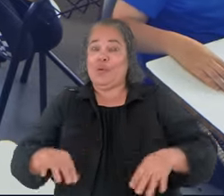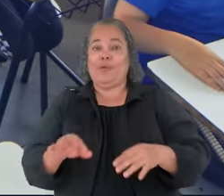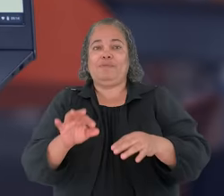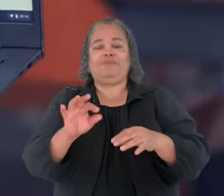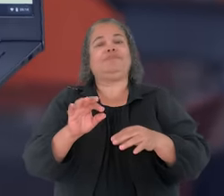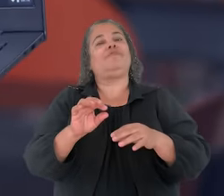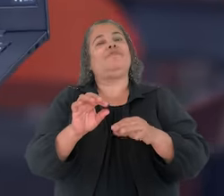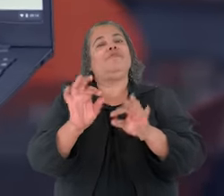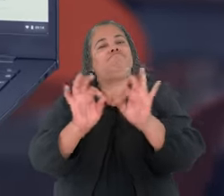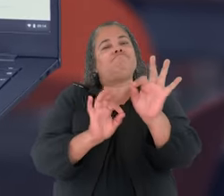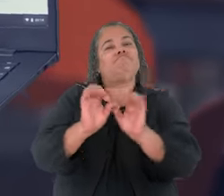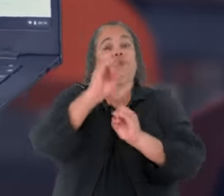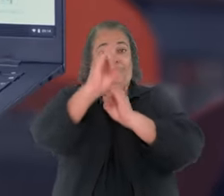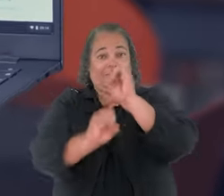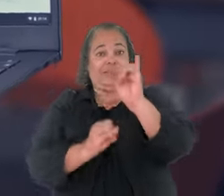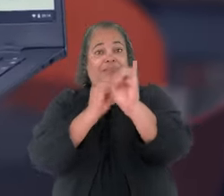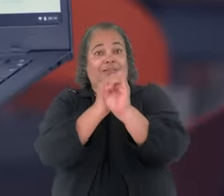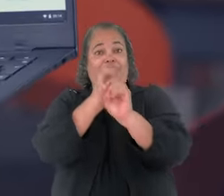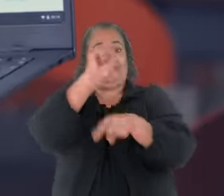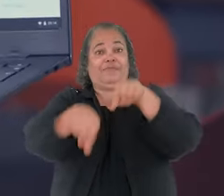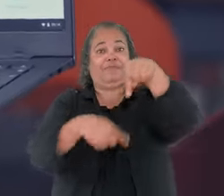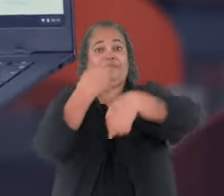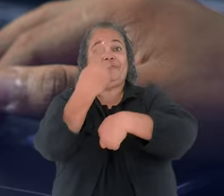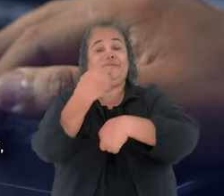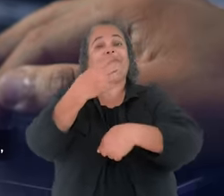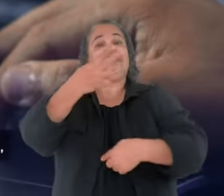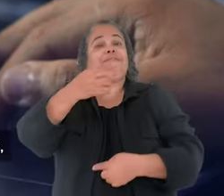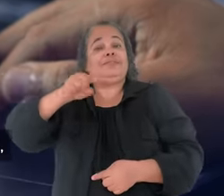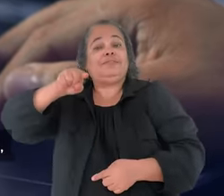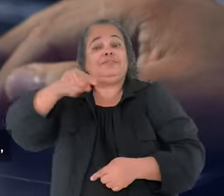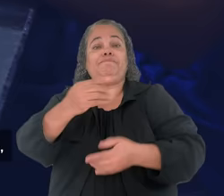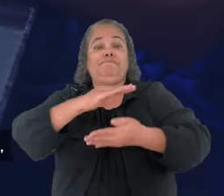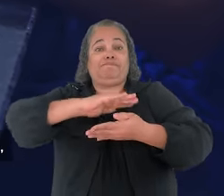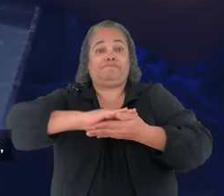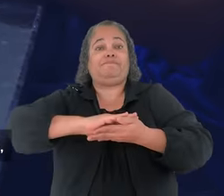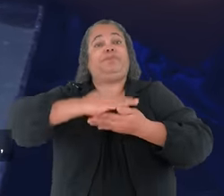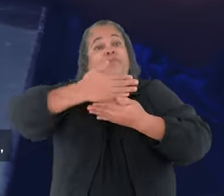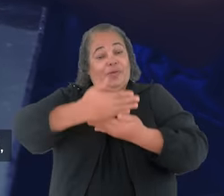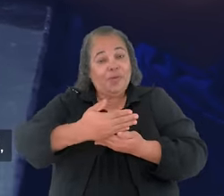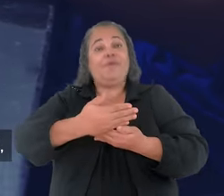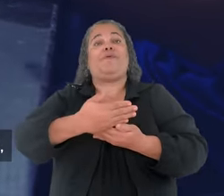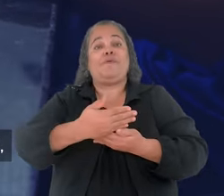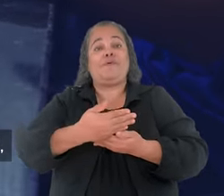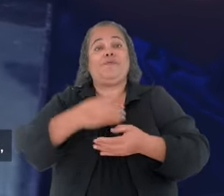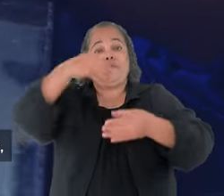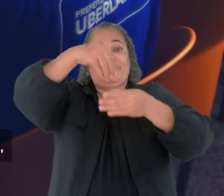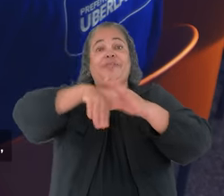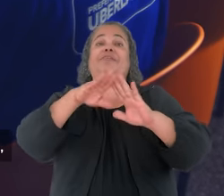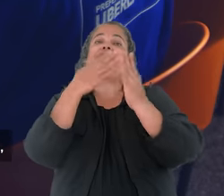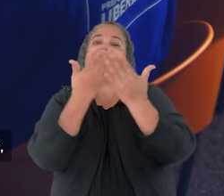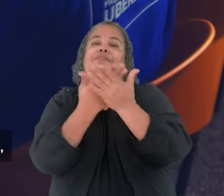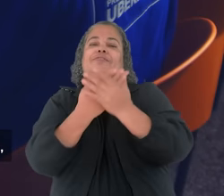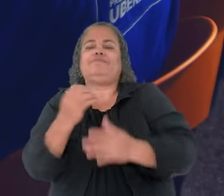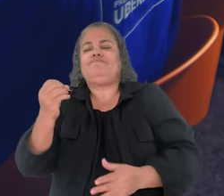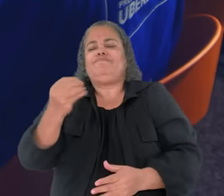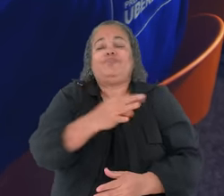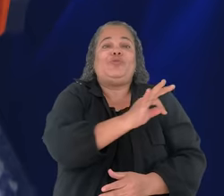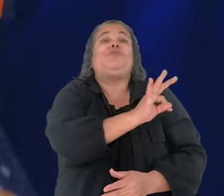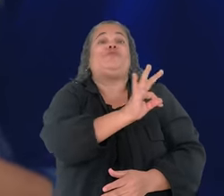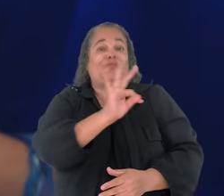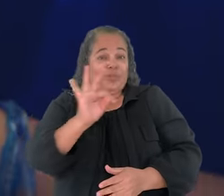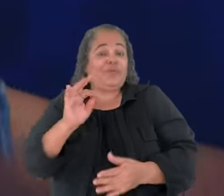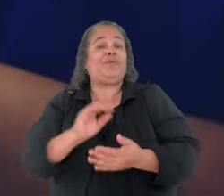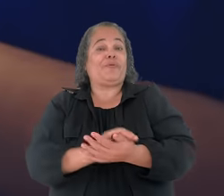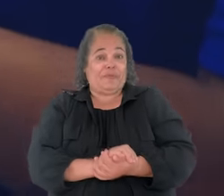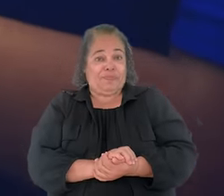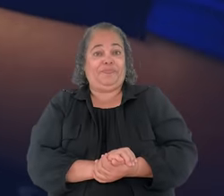Uhul! O Digitando o Futuro vai ser todo renovado, com quase 3 mil Chromebooks educacionais ultramodernos que agora